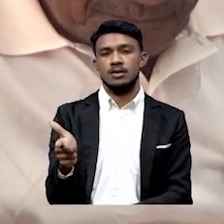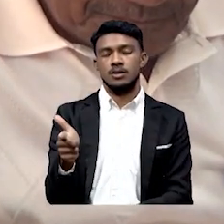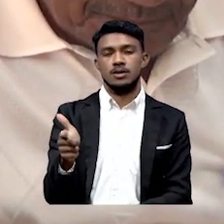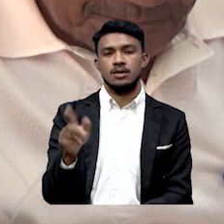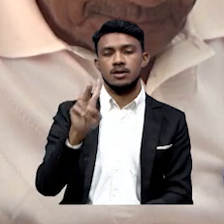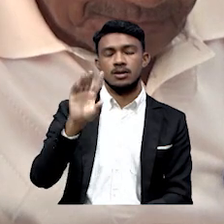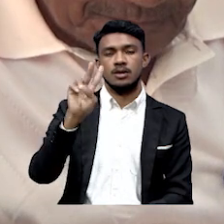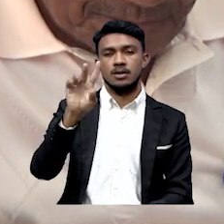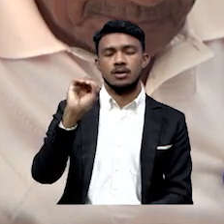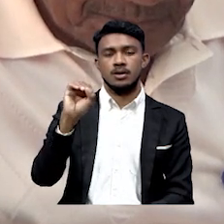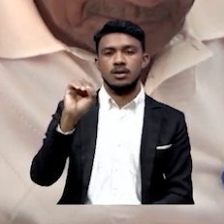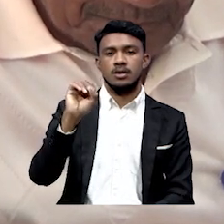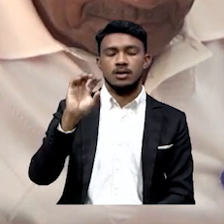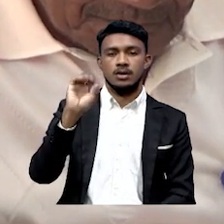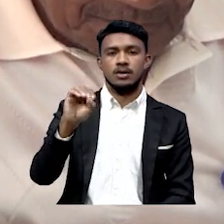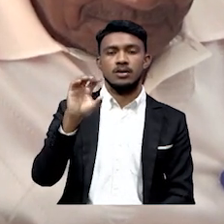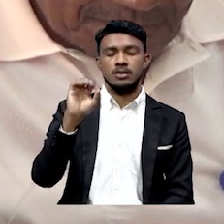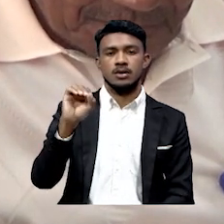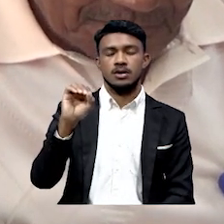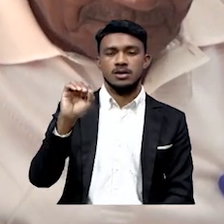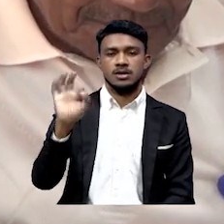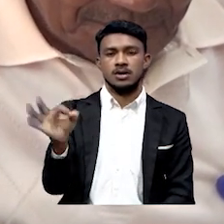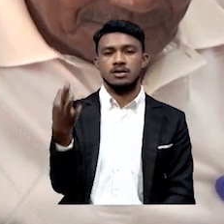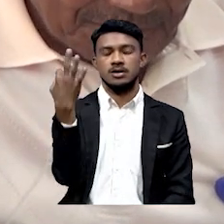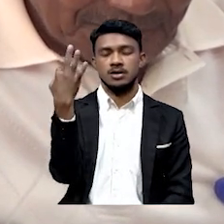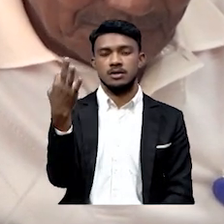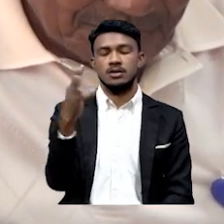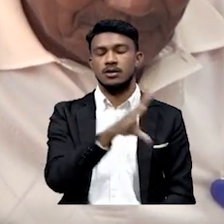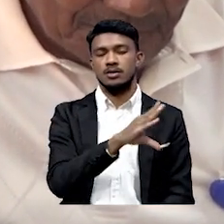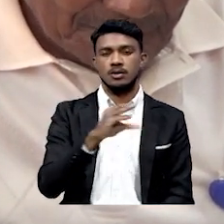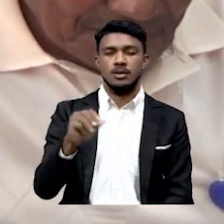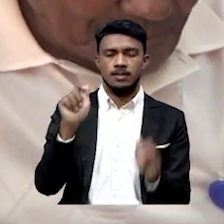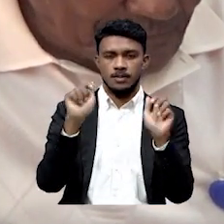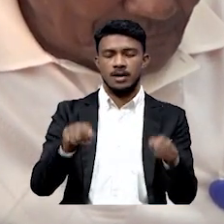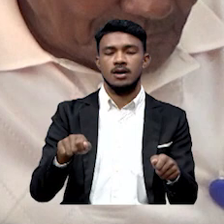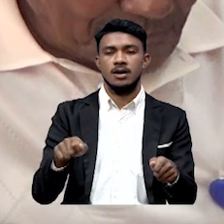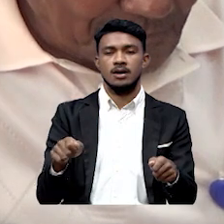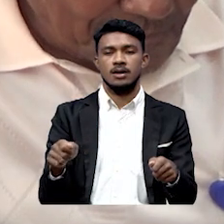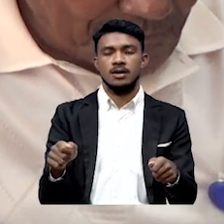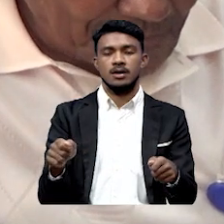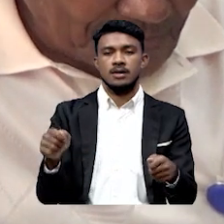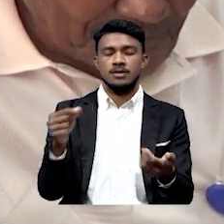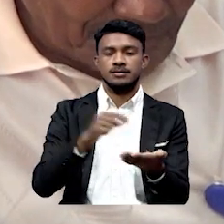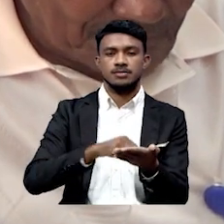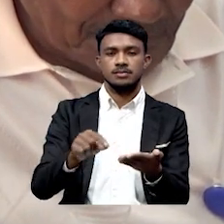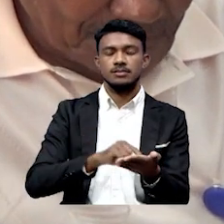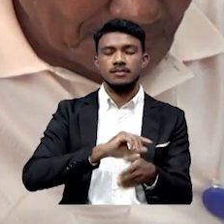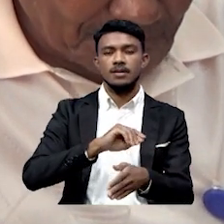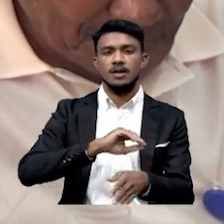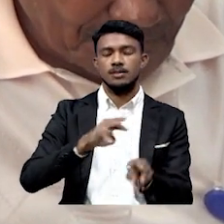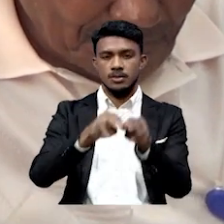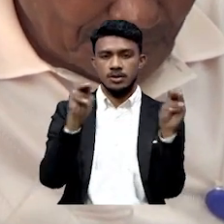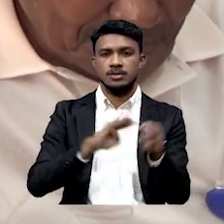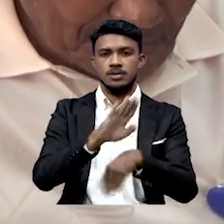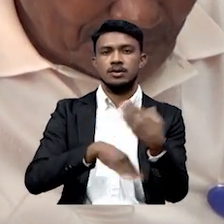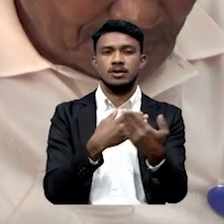e hatinan rihun rua salu resinsia no valida tiha ona e a teritori tomak